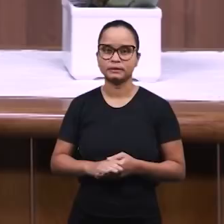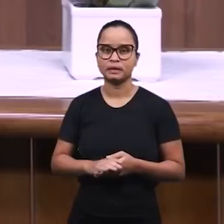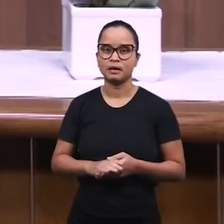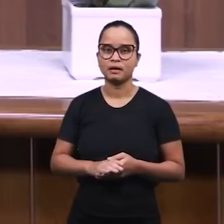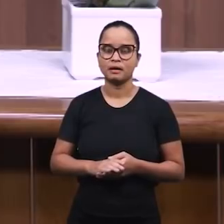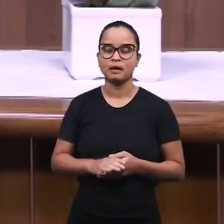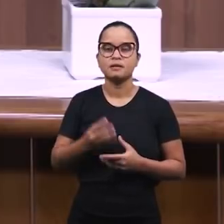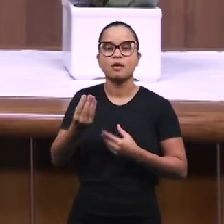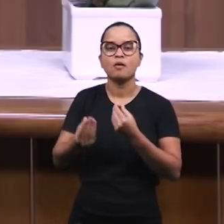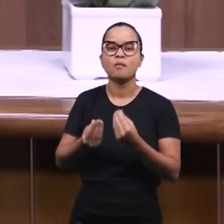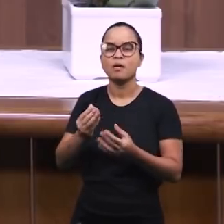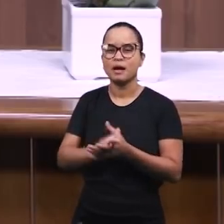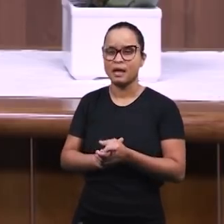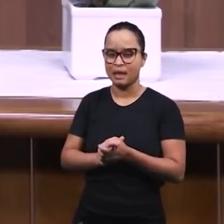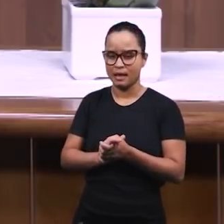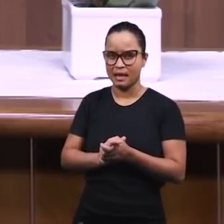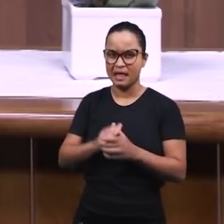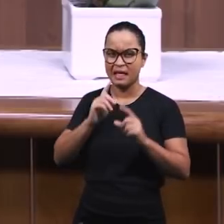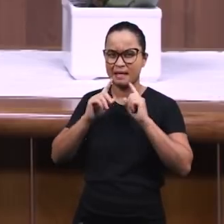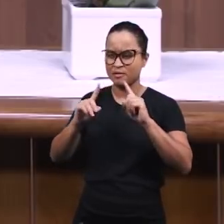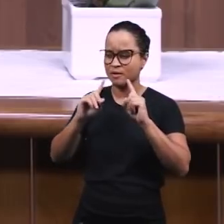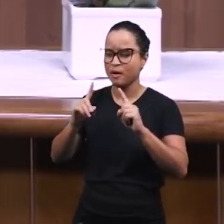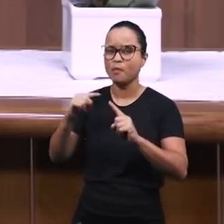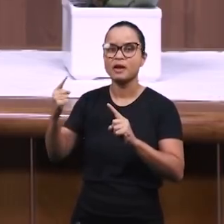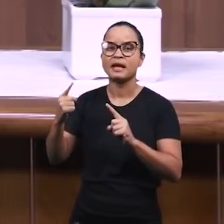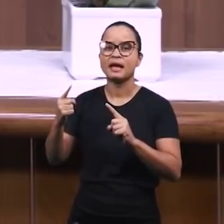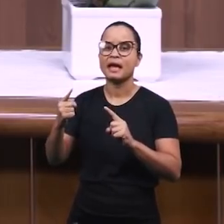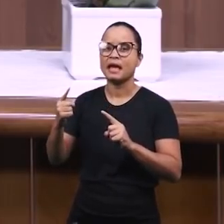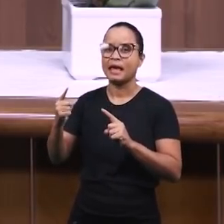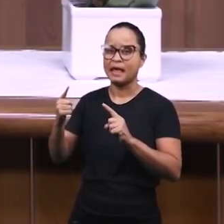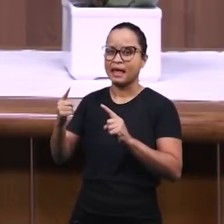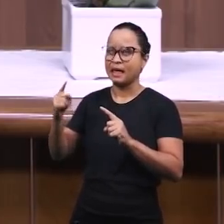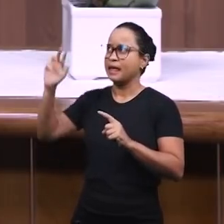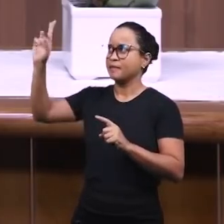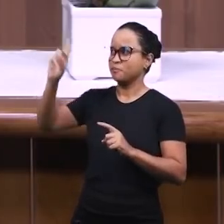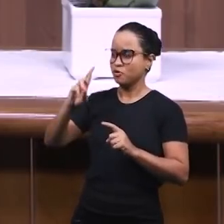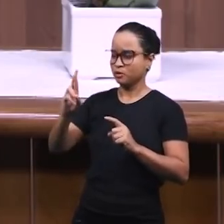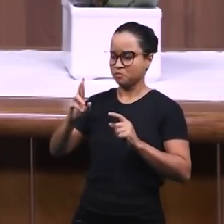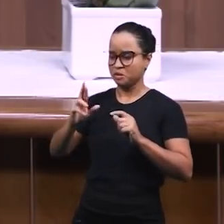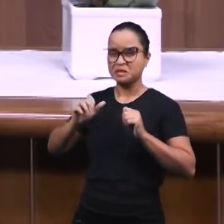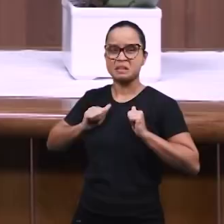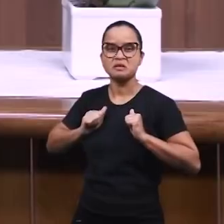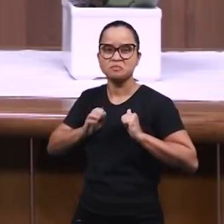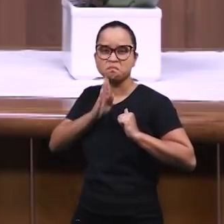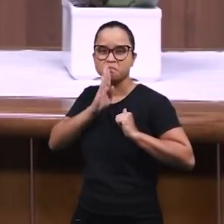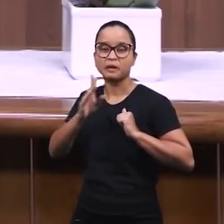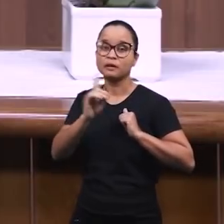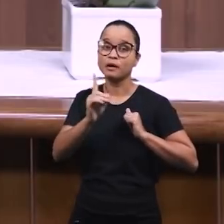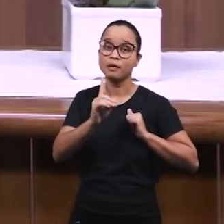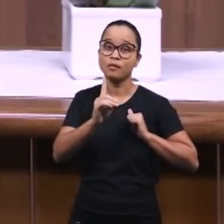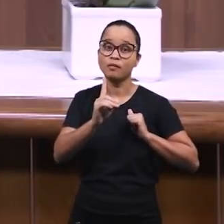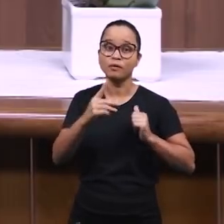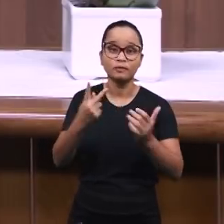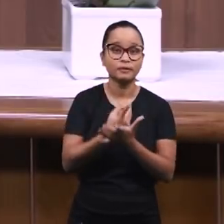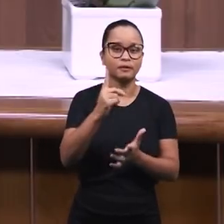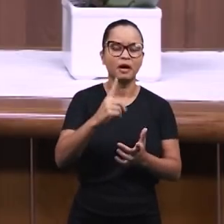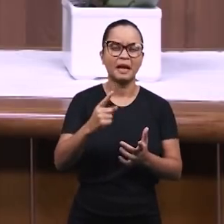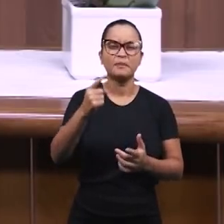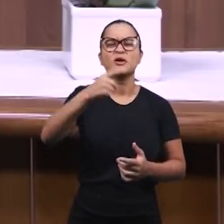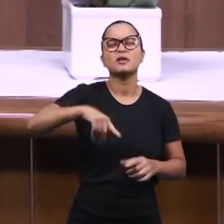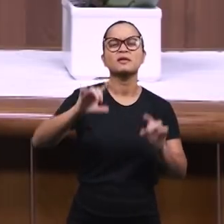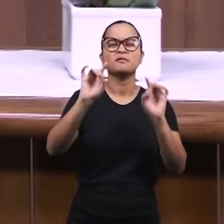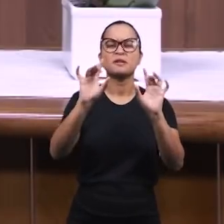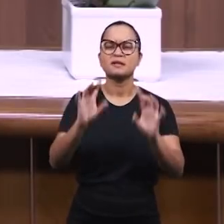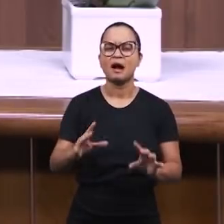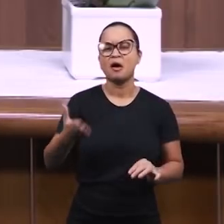de ter como resposta às nossas orações o silêncio. Isso não acontece. Não por sermos especiais,